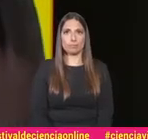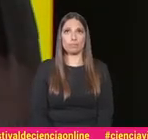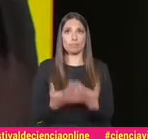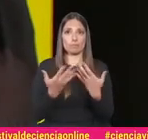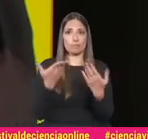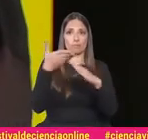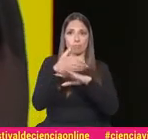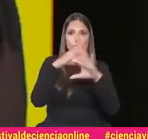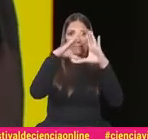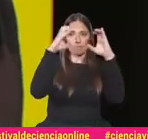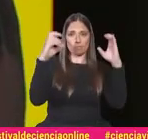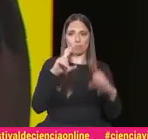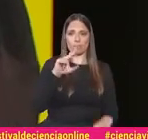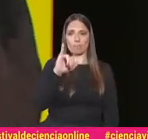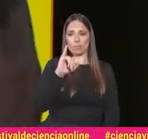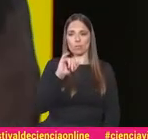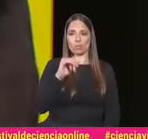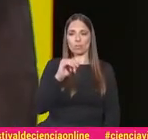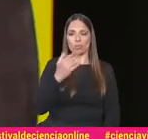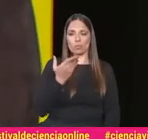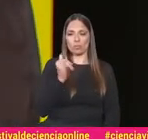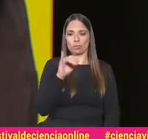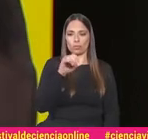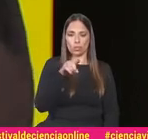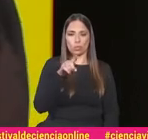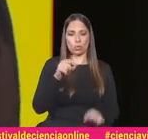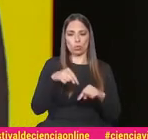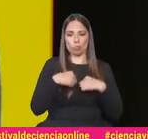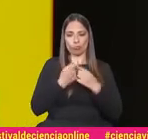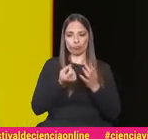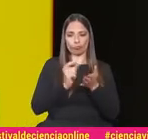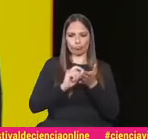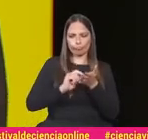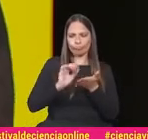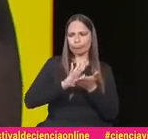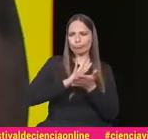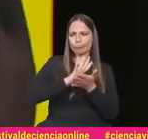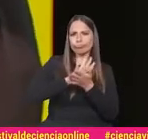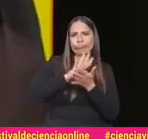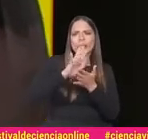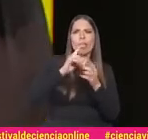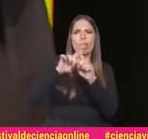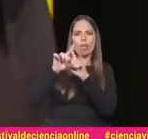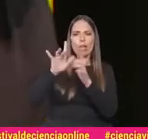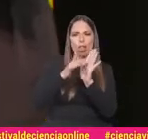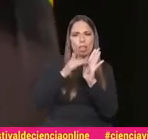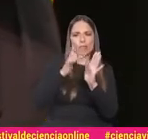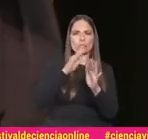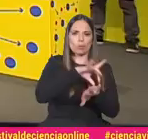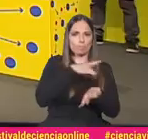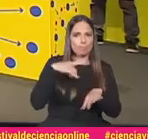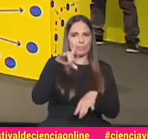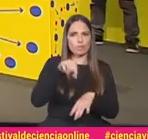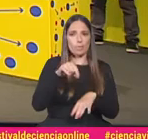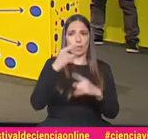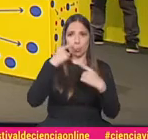E agora em direto via Skype, Rui Diogo, um anatomista. Rui Diogo é autor de inúmeras publicações, manuais de medicina, mas é também